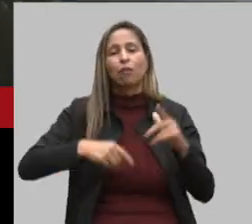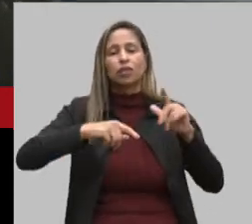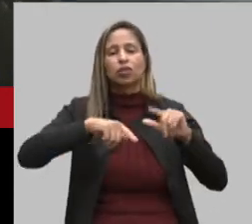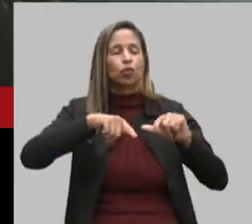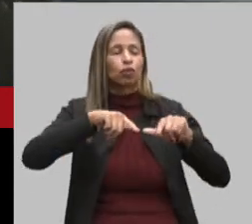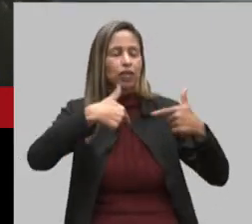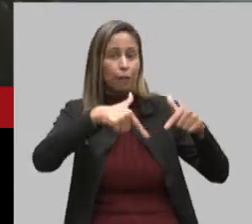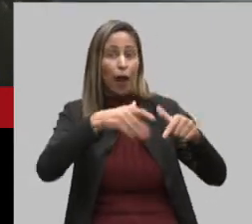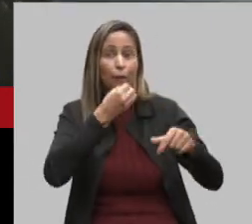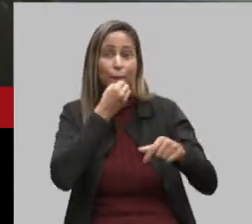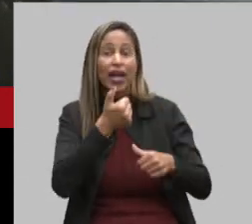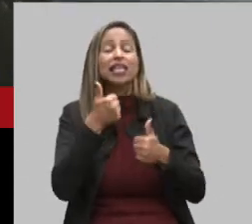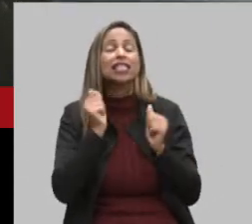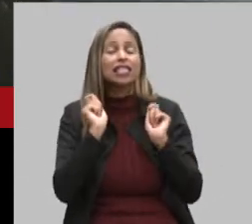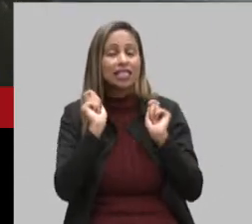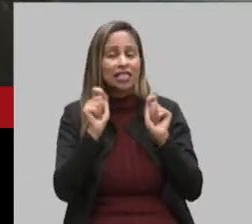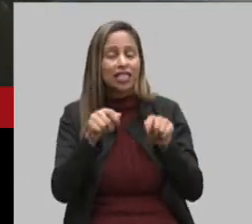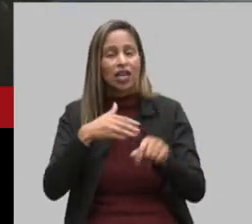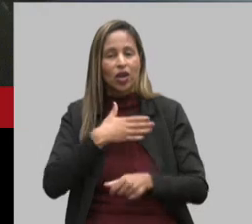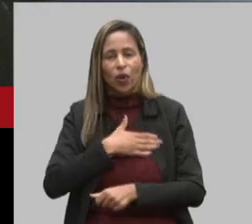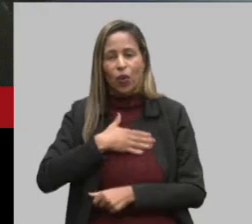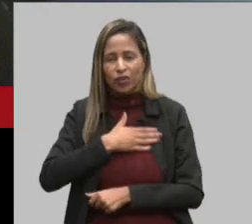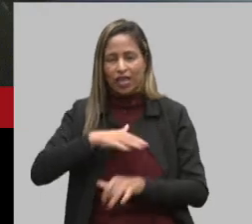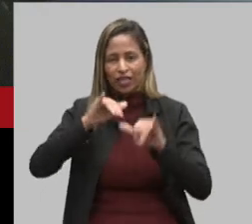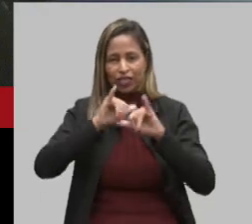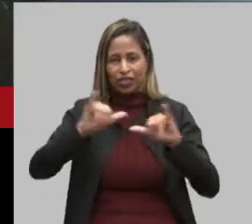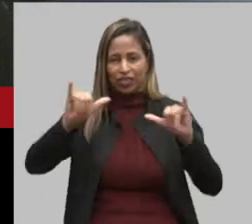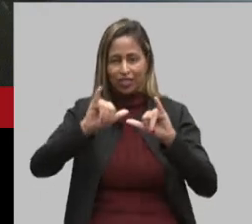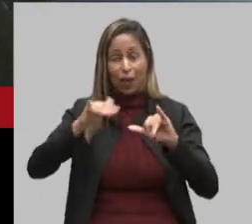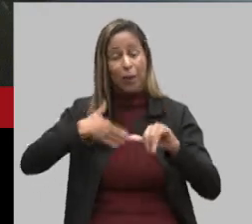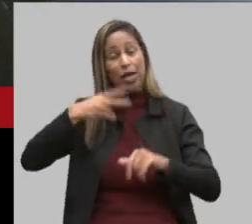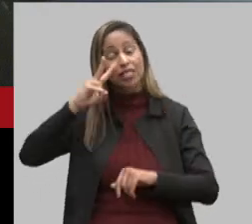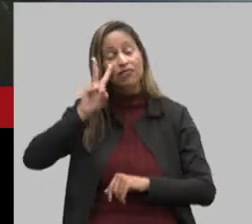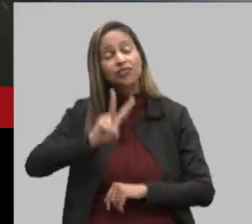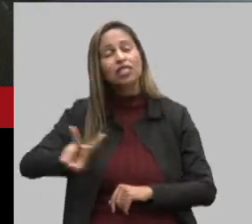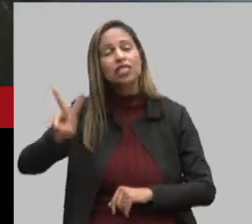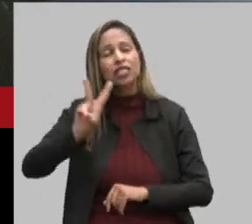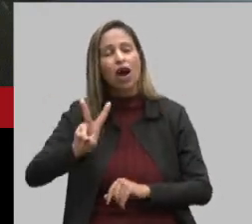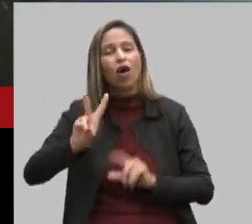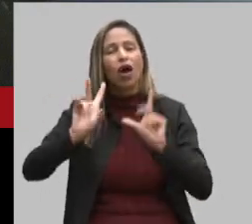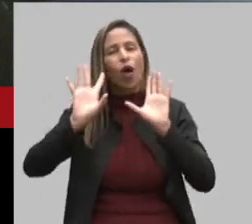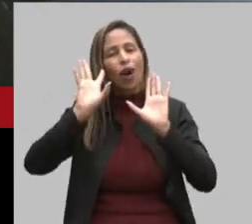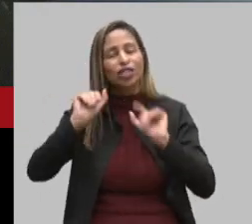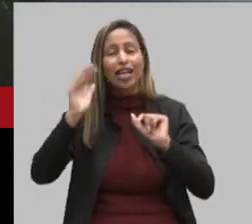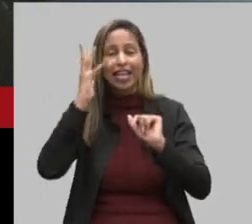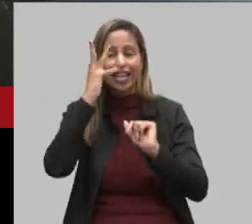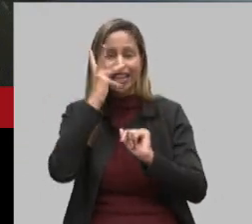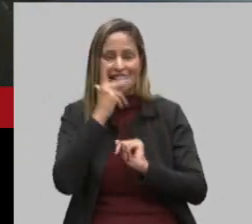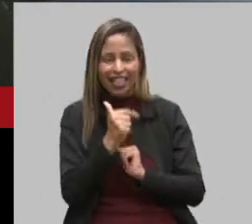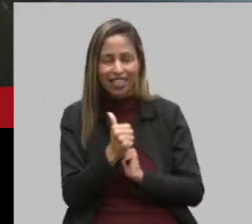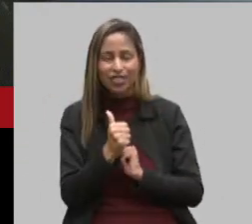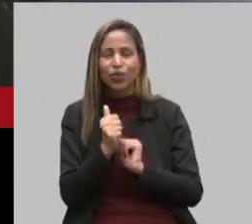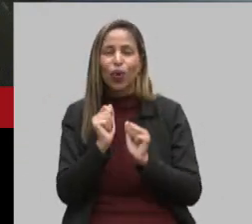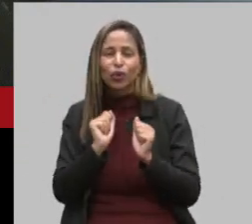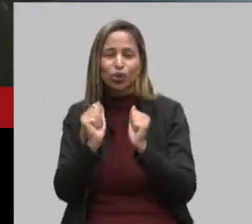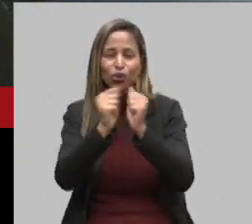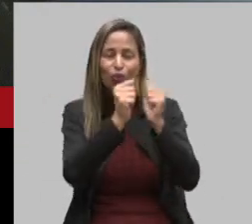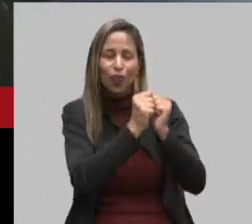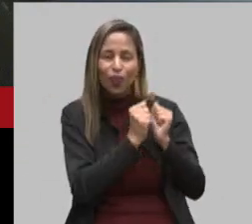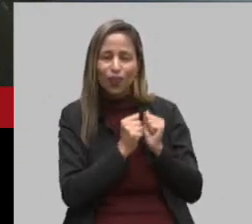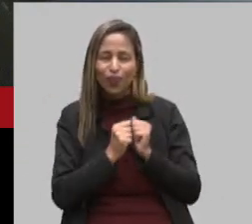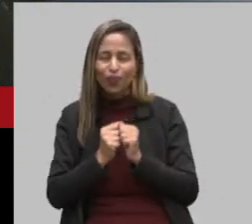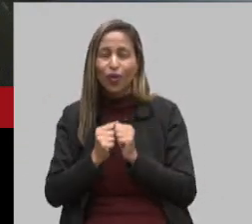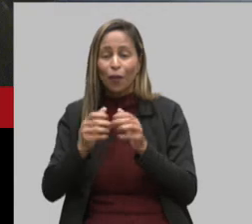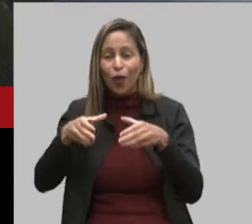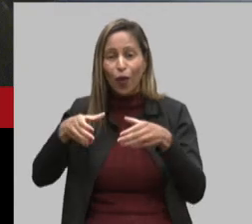Sim e eu gostaria de dizer isso é mais a minha visão Mas é porque eu achei muito muito lindo o engajamento de todos como todos no meu grupo